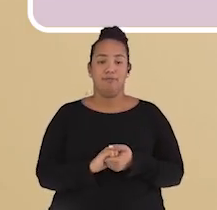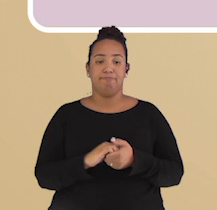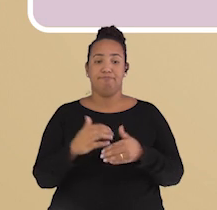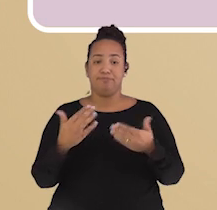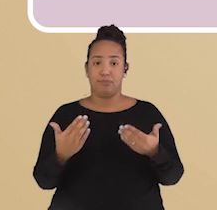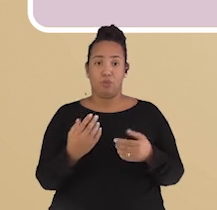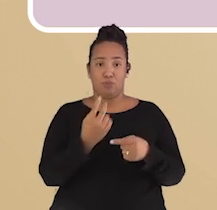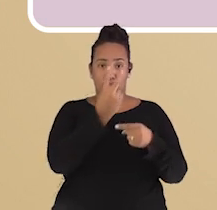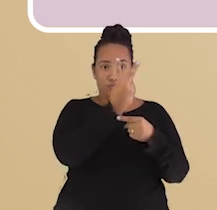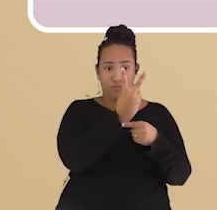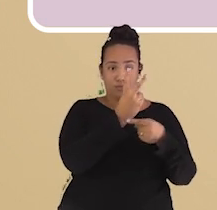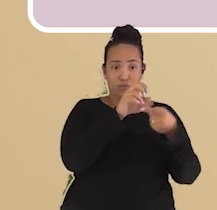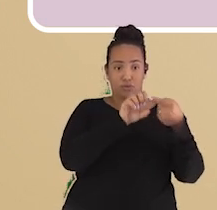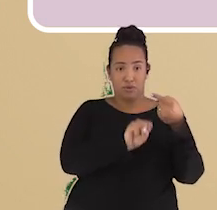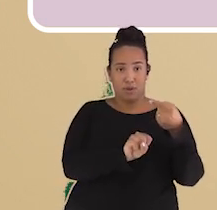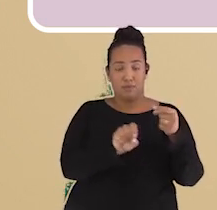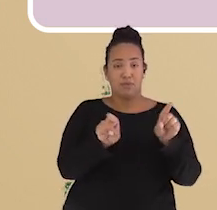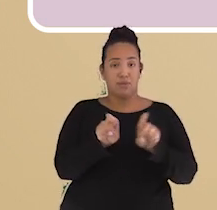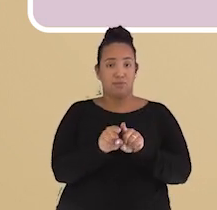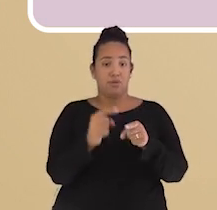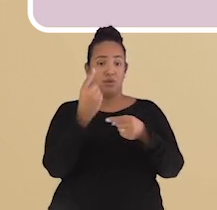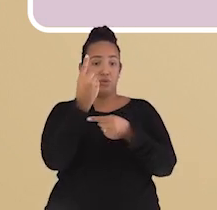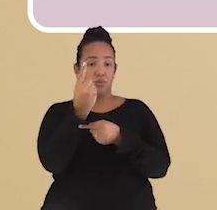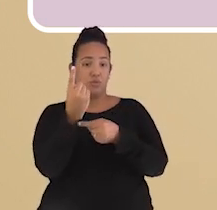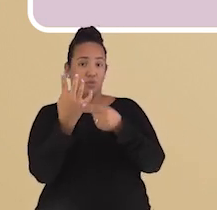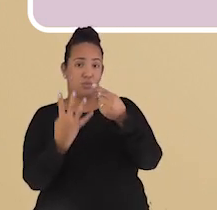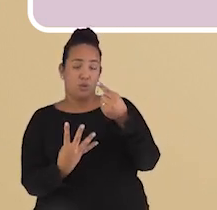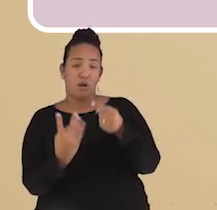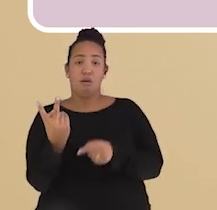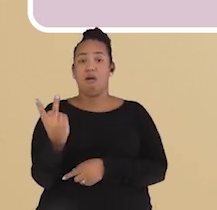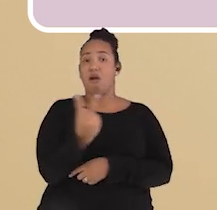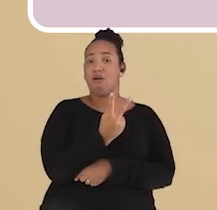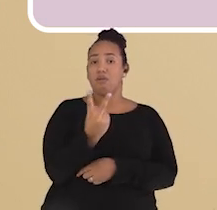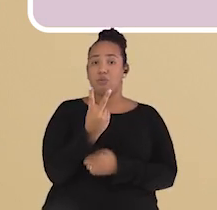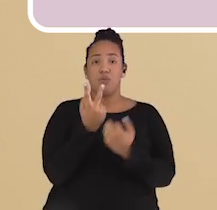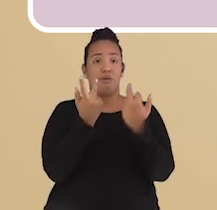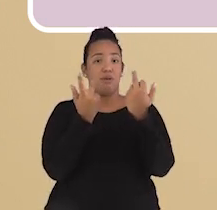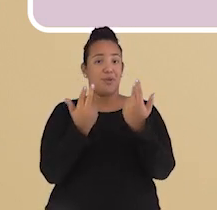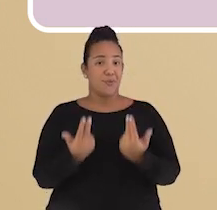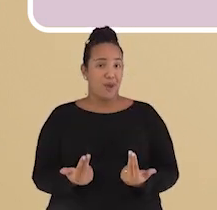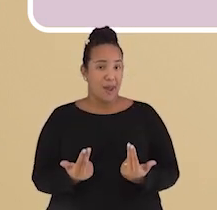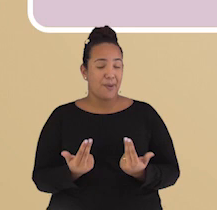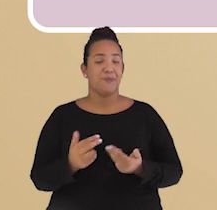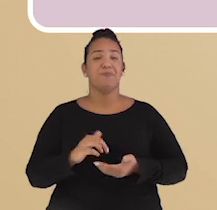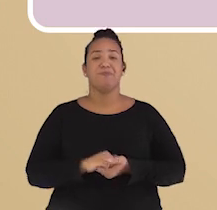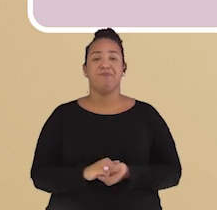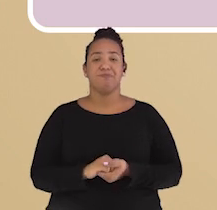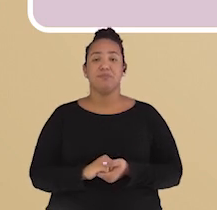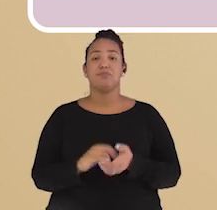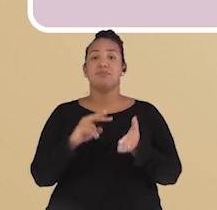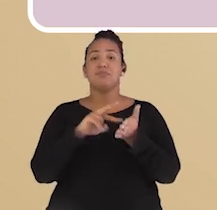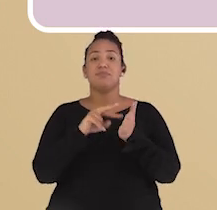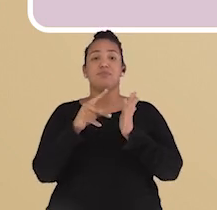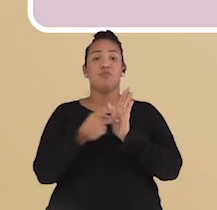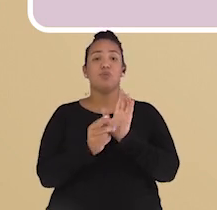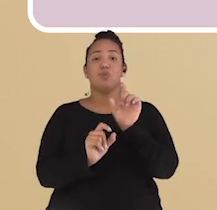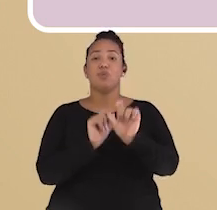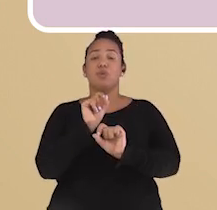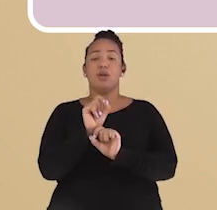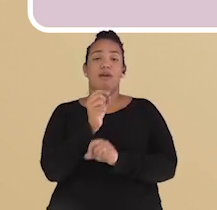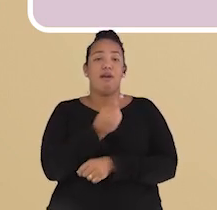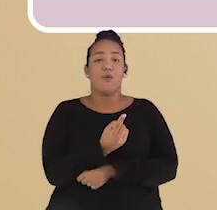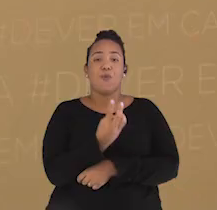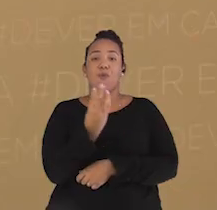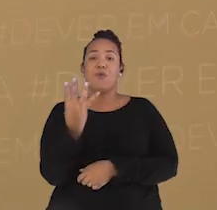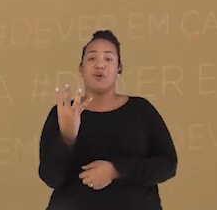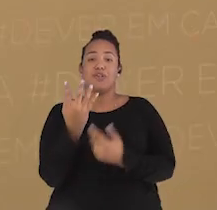e 1/4 são frações equivalentes, ou seja, frações que representam a mesma quantidade